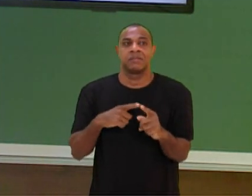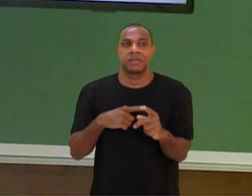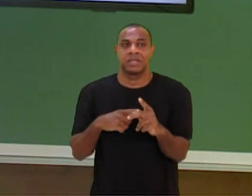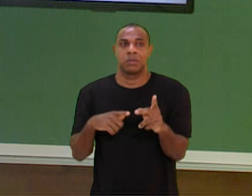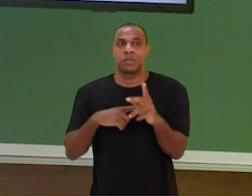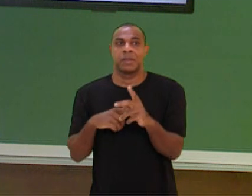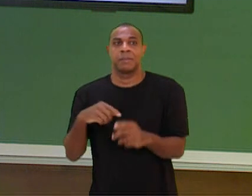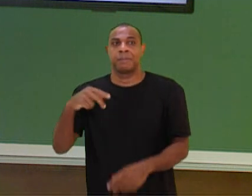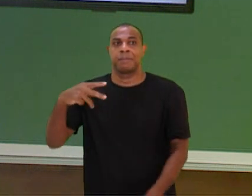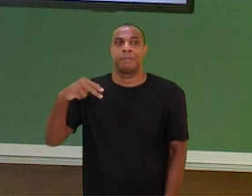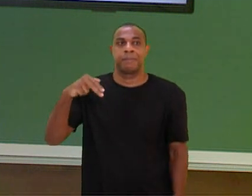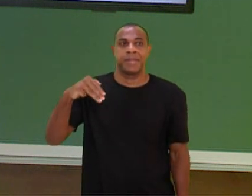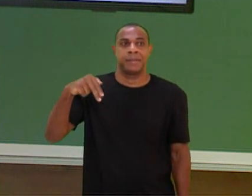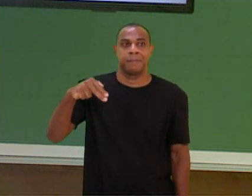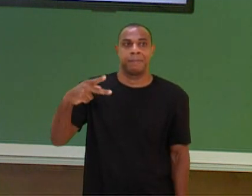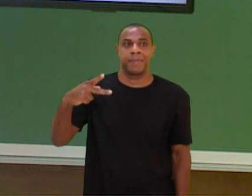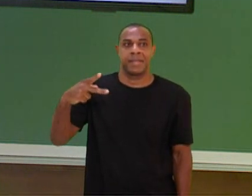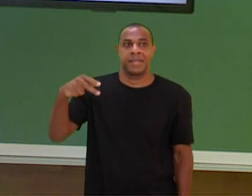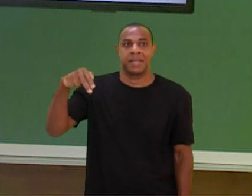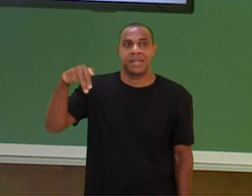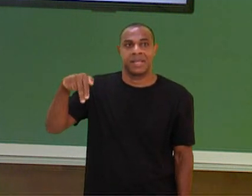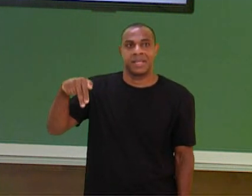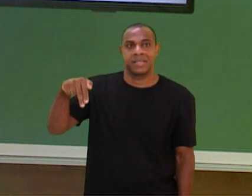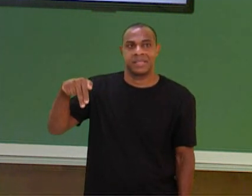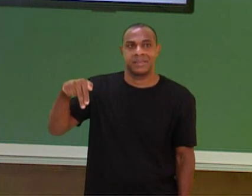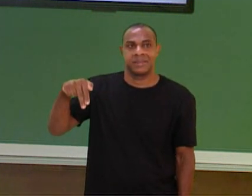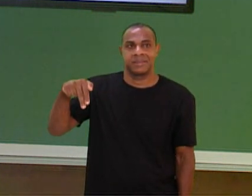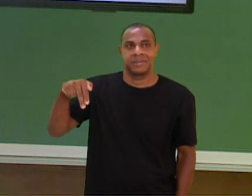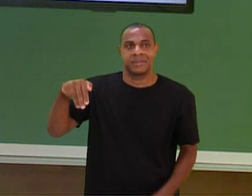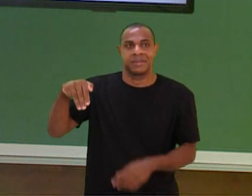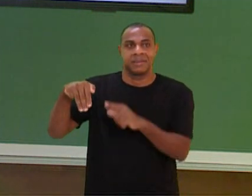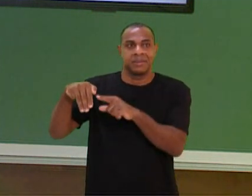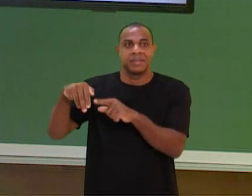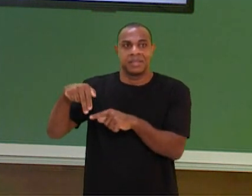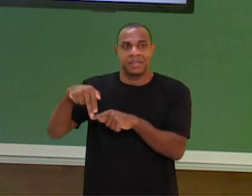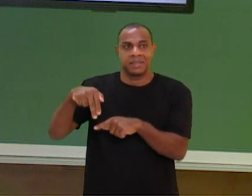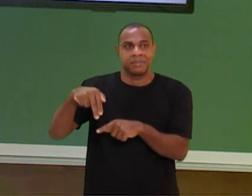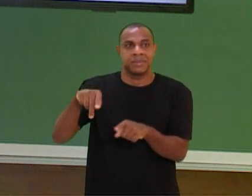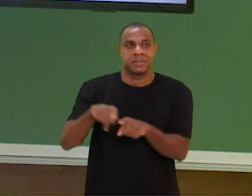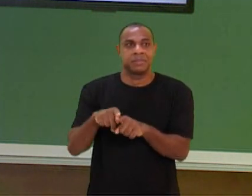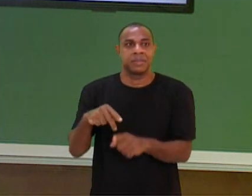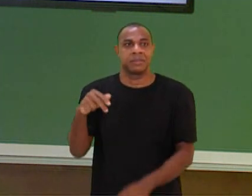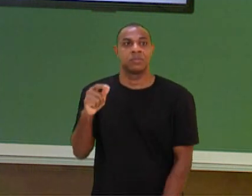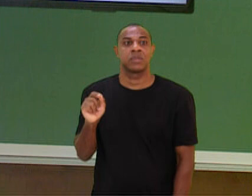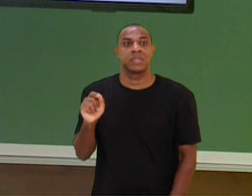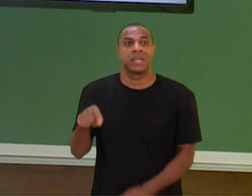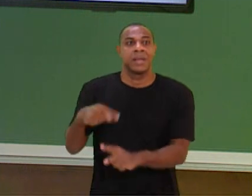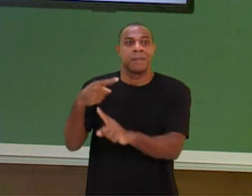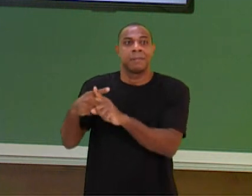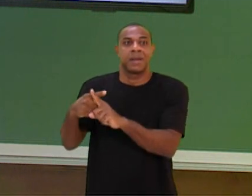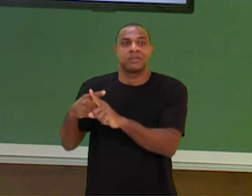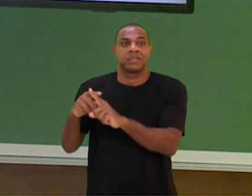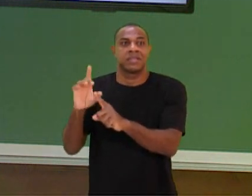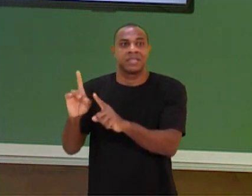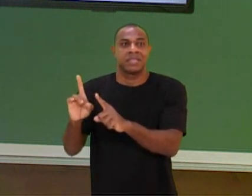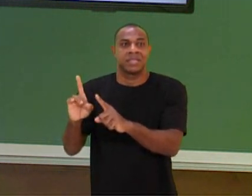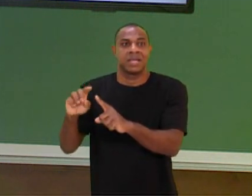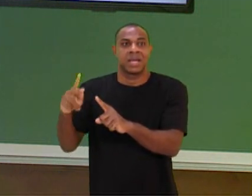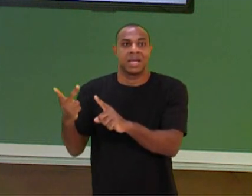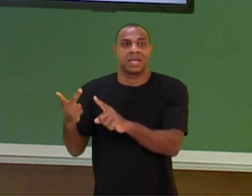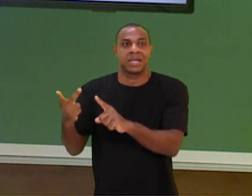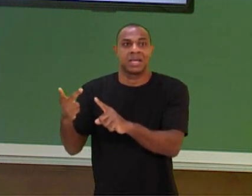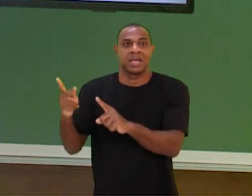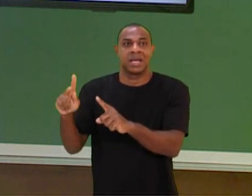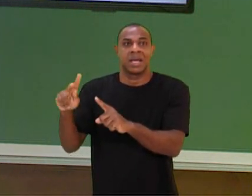pressão PN, que é igual a uma pressão associada à altura HN. O que seria isso, né? Eu tenho que dizer que pressão, pessoal, a